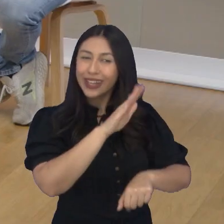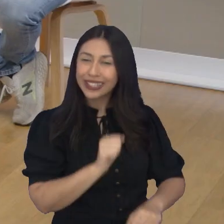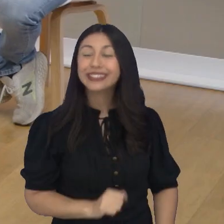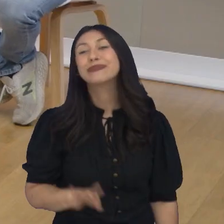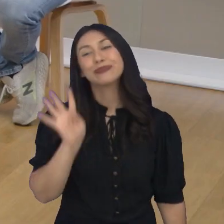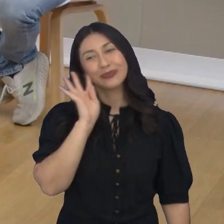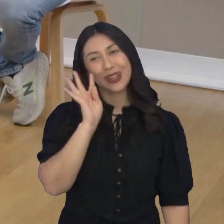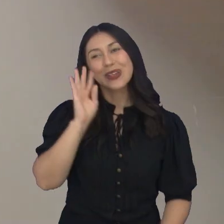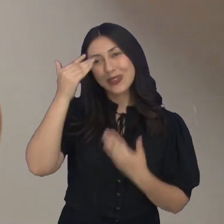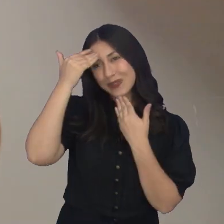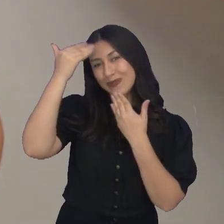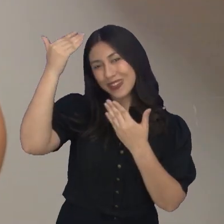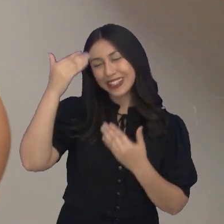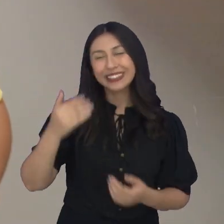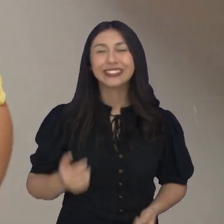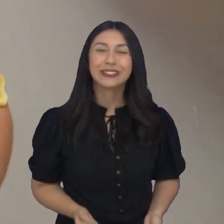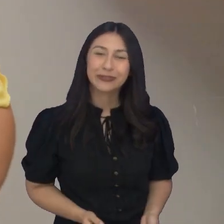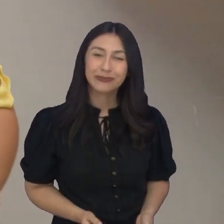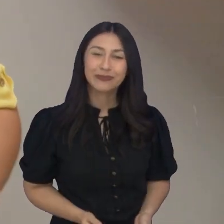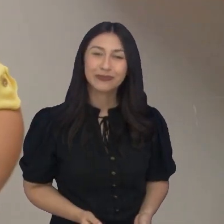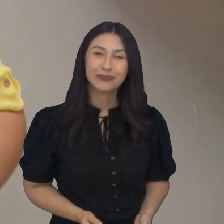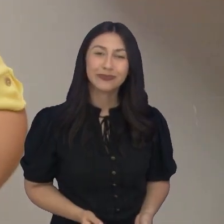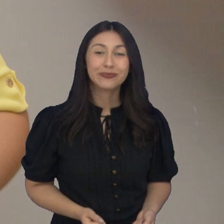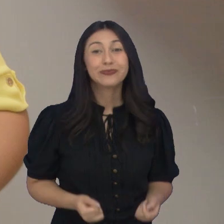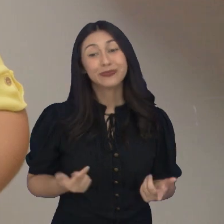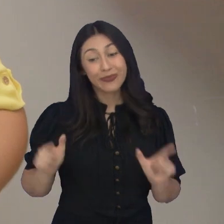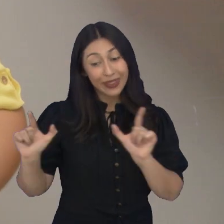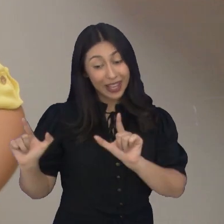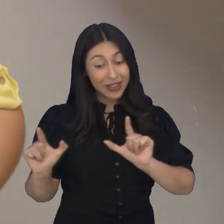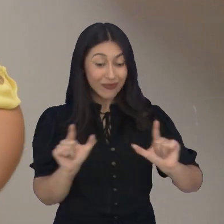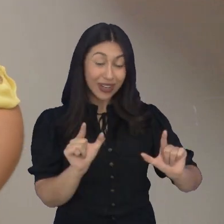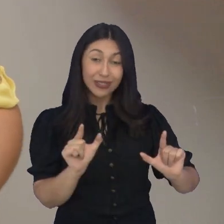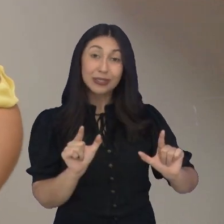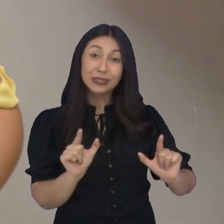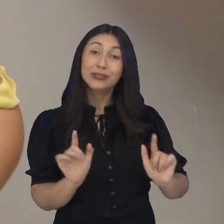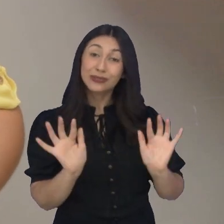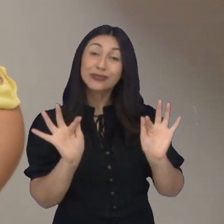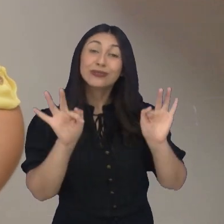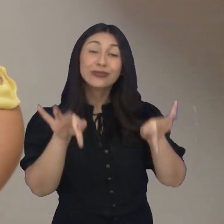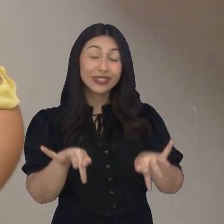Legal, obrigado. Tá bom? O De Bem com Você de hoje